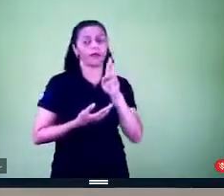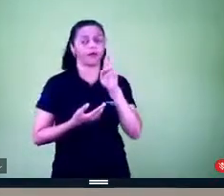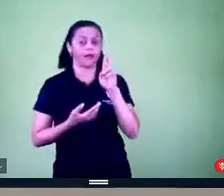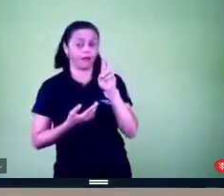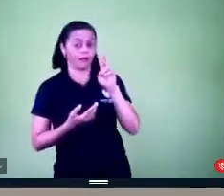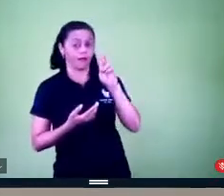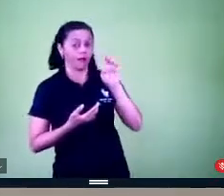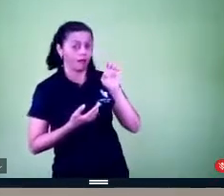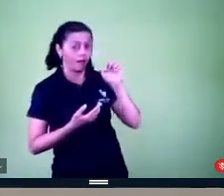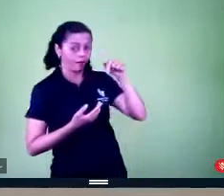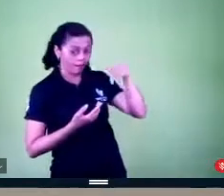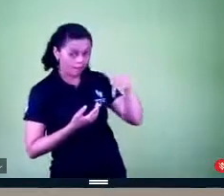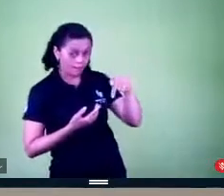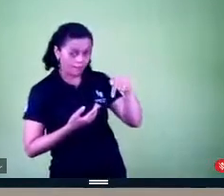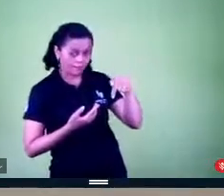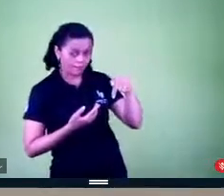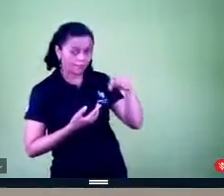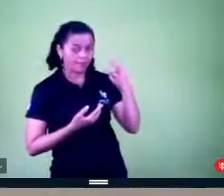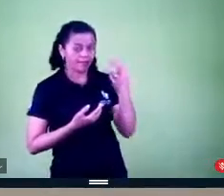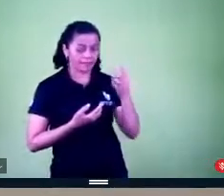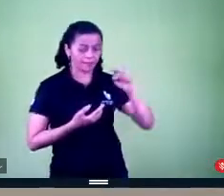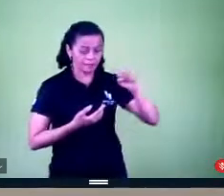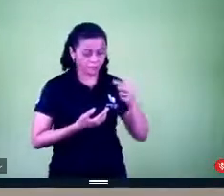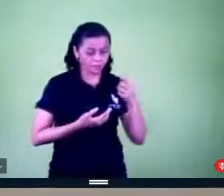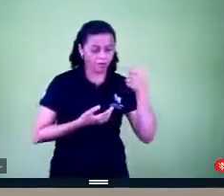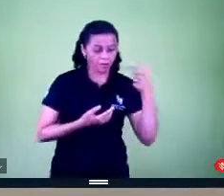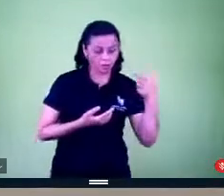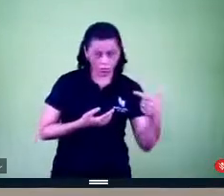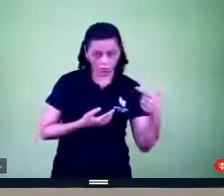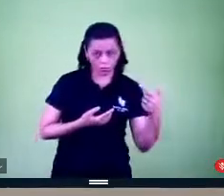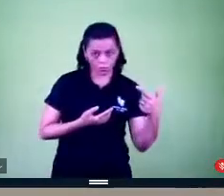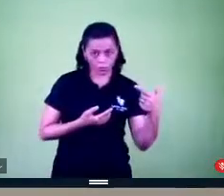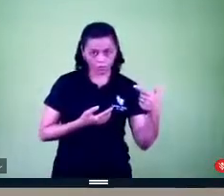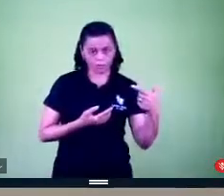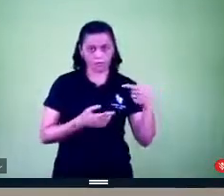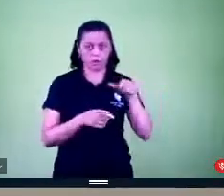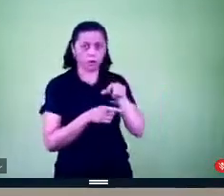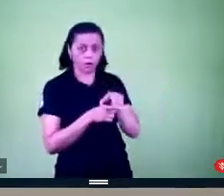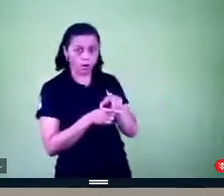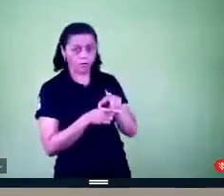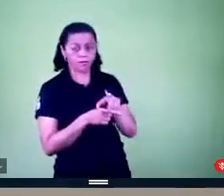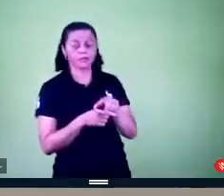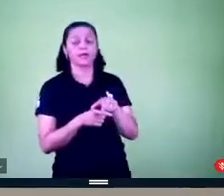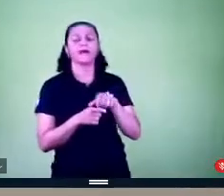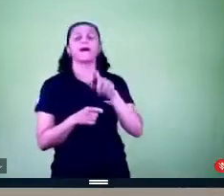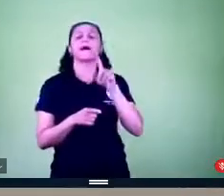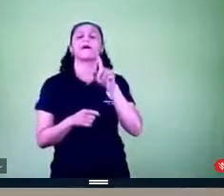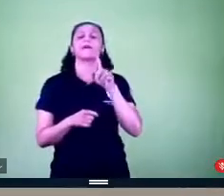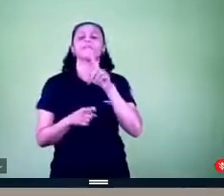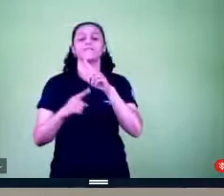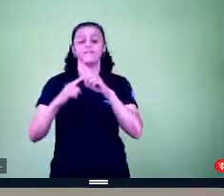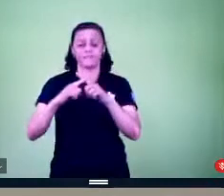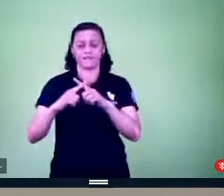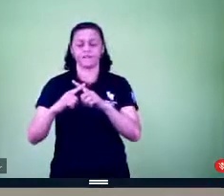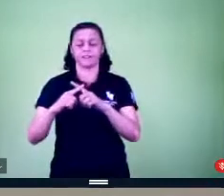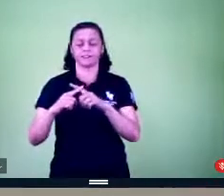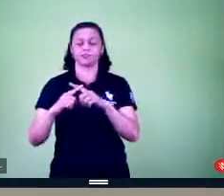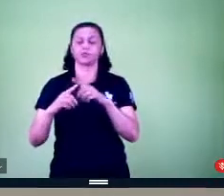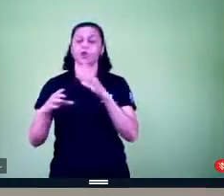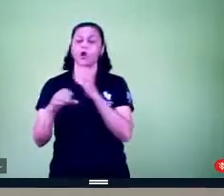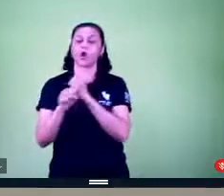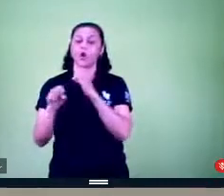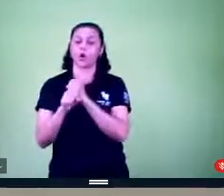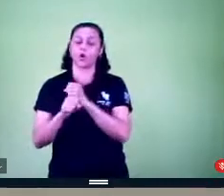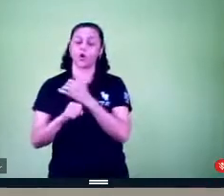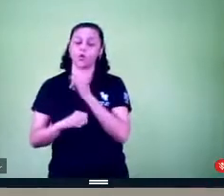3,2 ohms, vezes a corrente total do circuito, porque essas duas resistências ficariam uma só, que é a resistência equivalente, ficaria no circuito